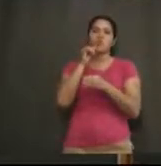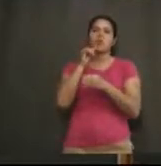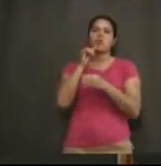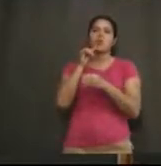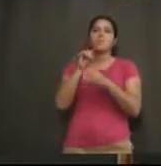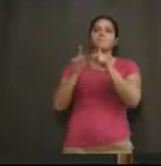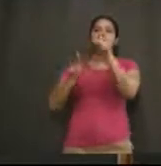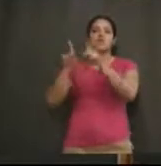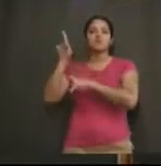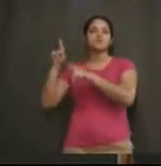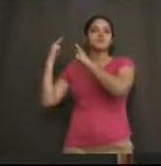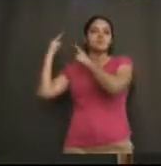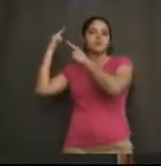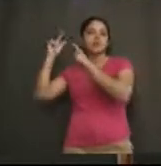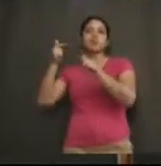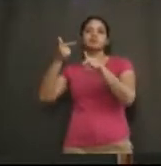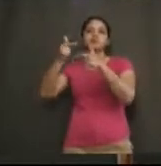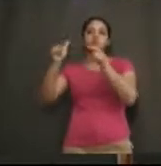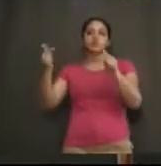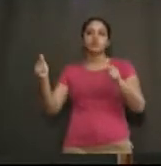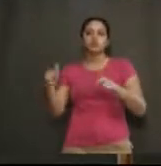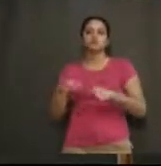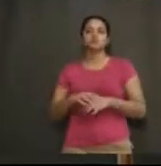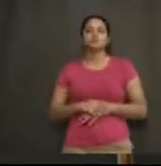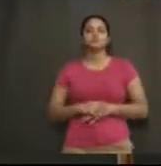da Amazônia.